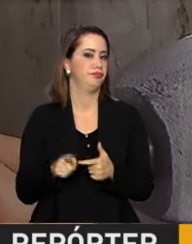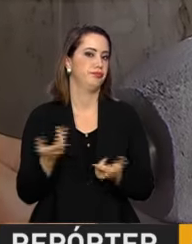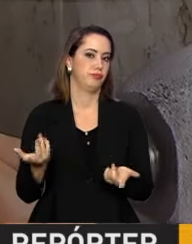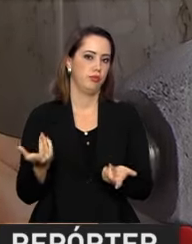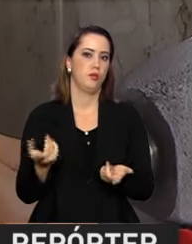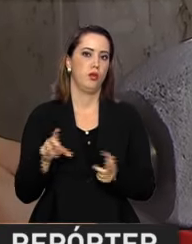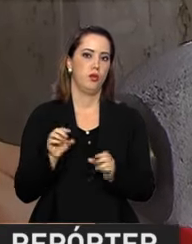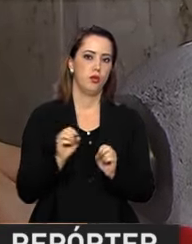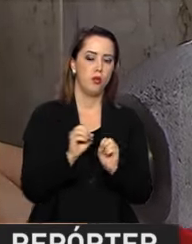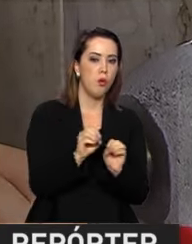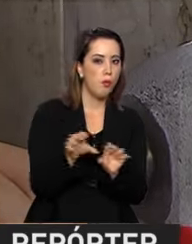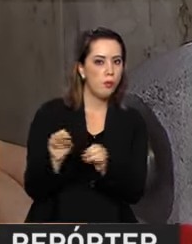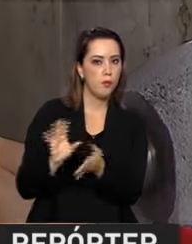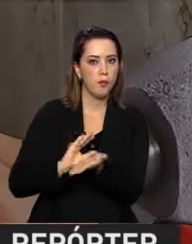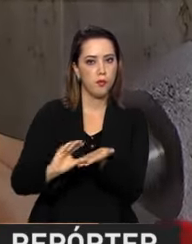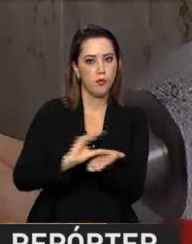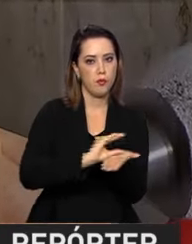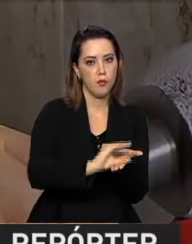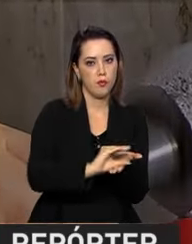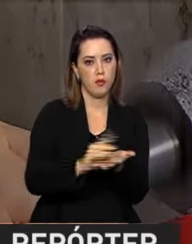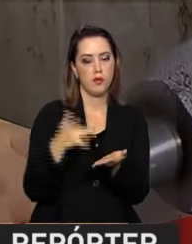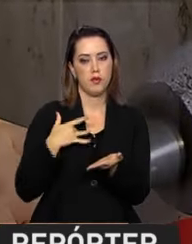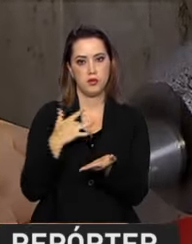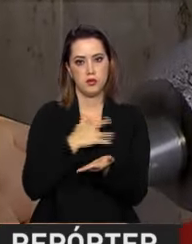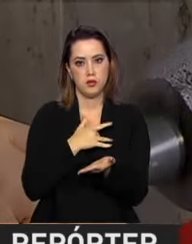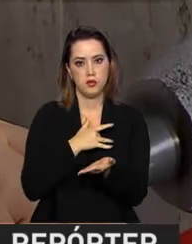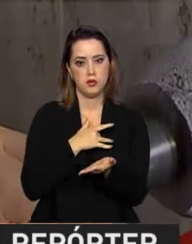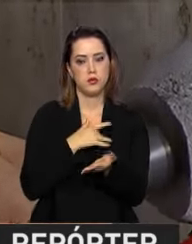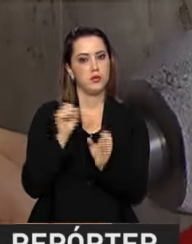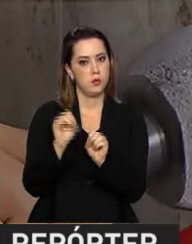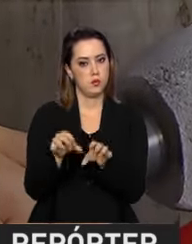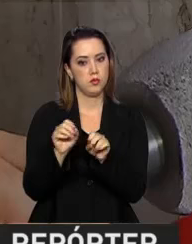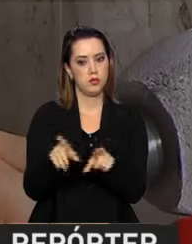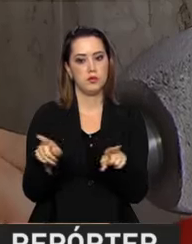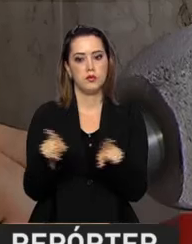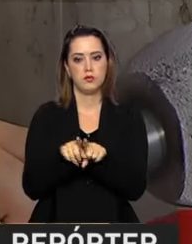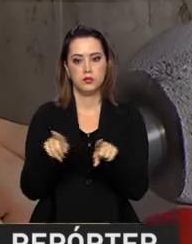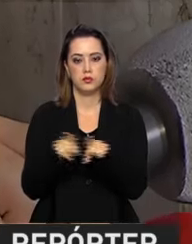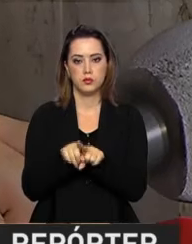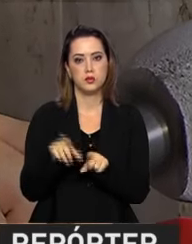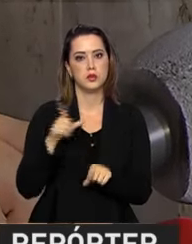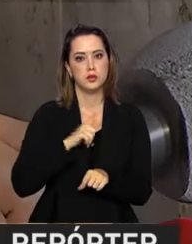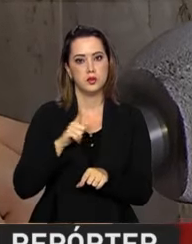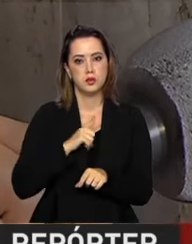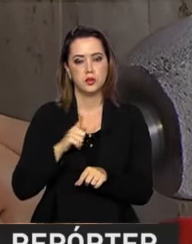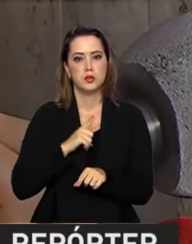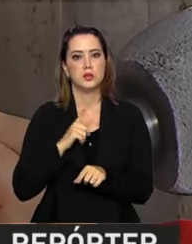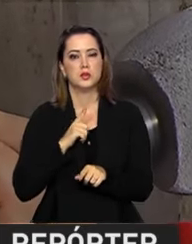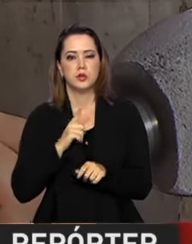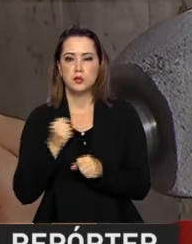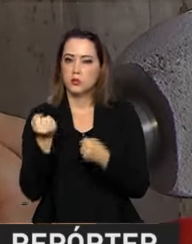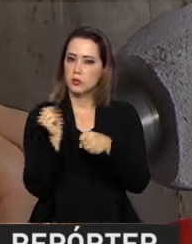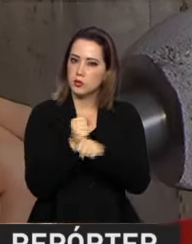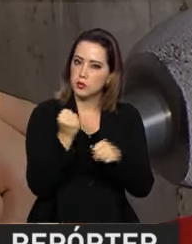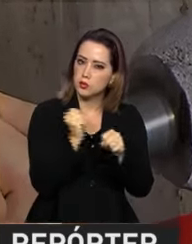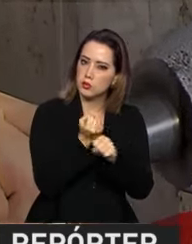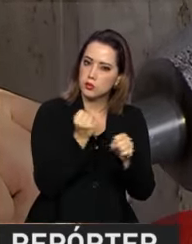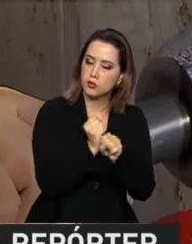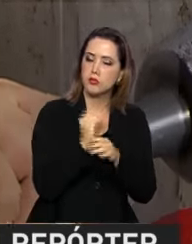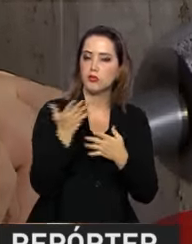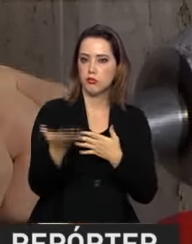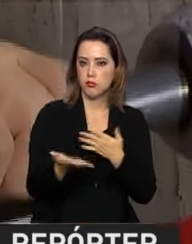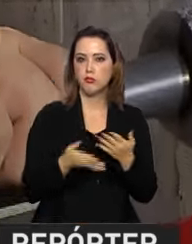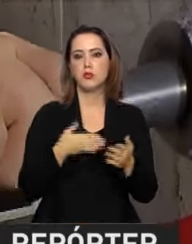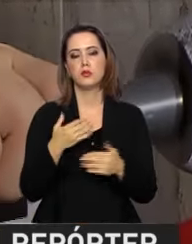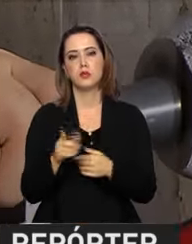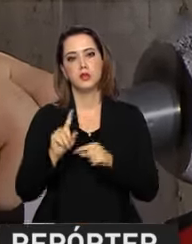em educação e saúde. E claro que haver sobra para investimentos na área de infraestrutura para diminuir o custo do Brasil, para que você